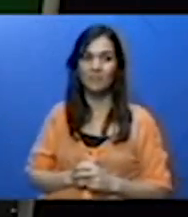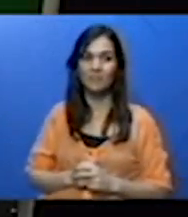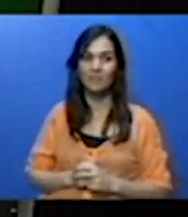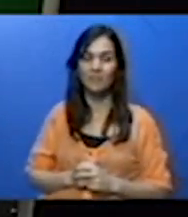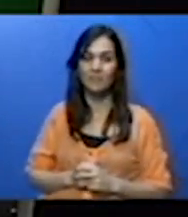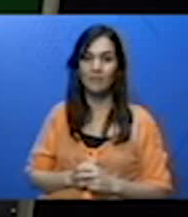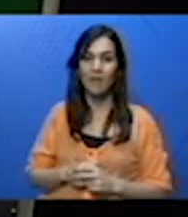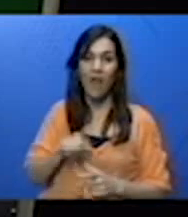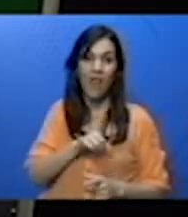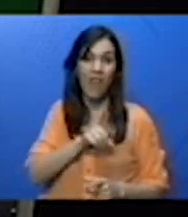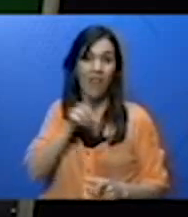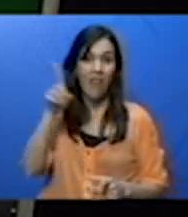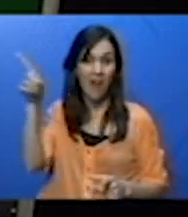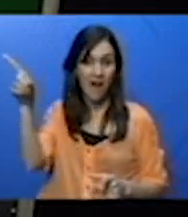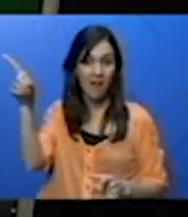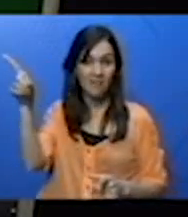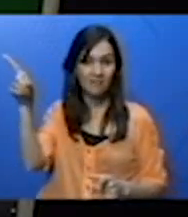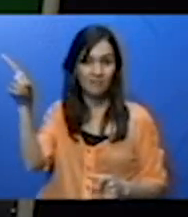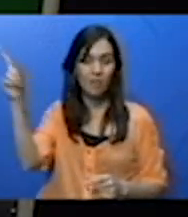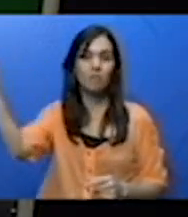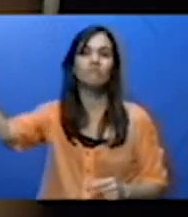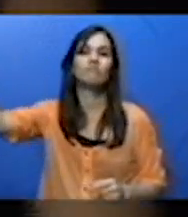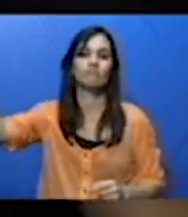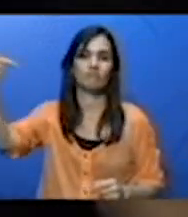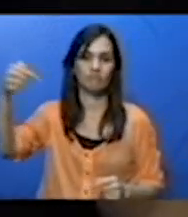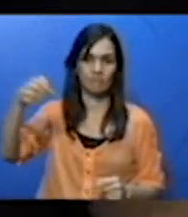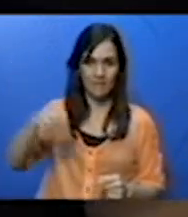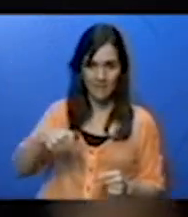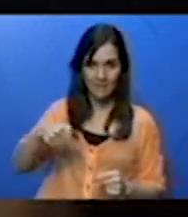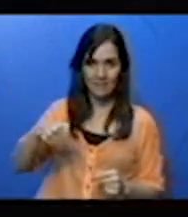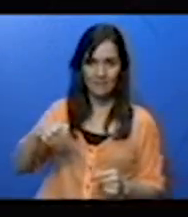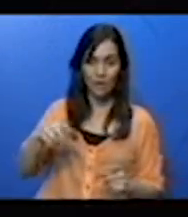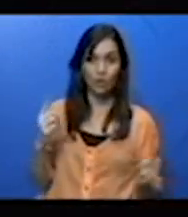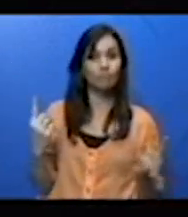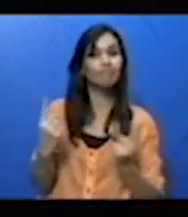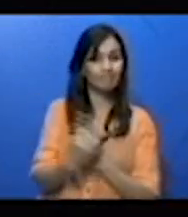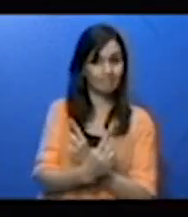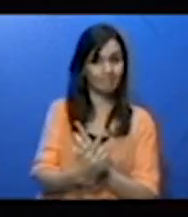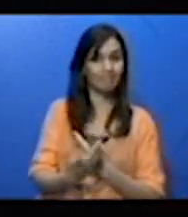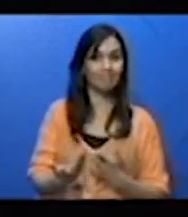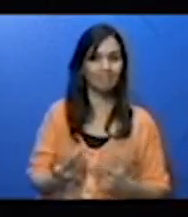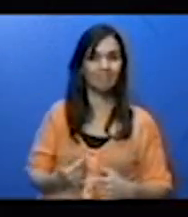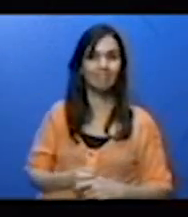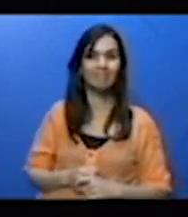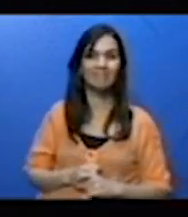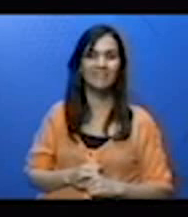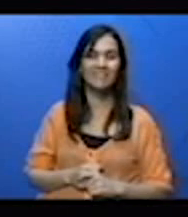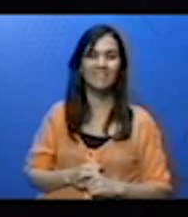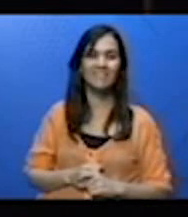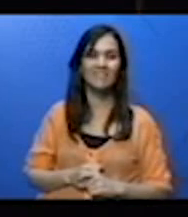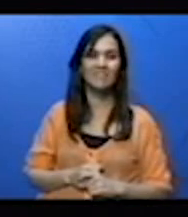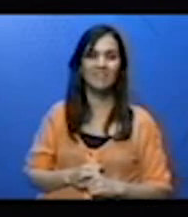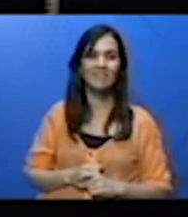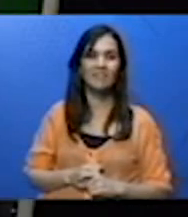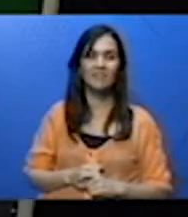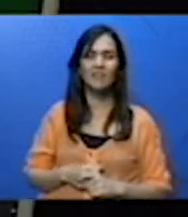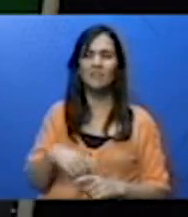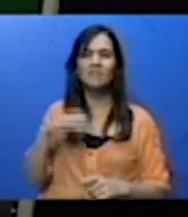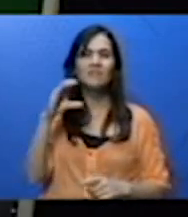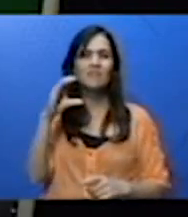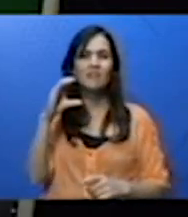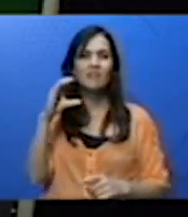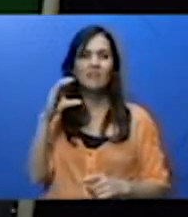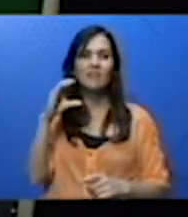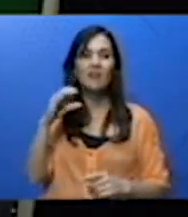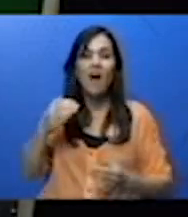Mandar para lá, ela se manda para cá. Coloca a letrinha B. C,